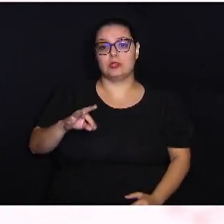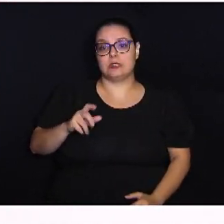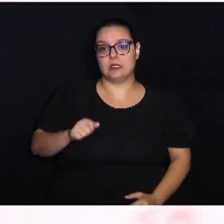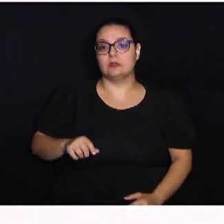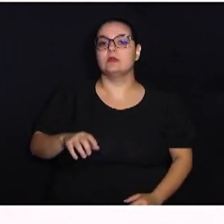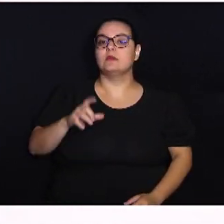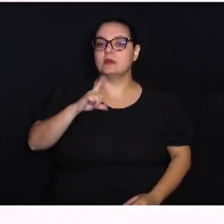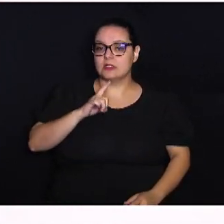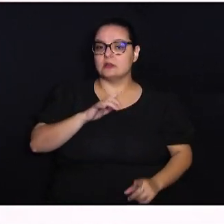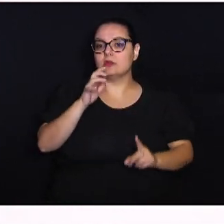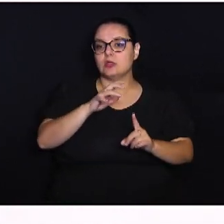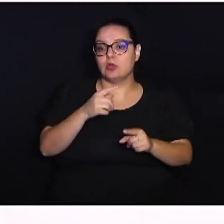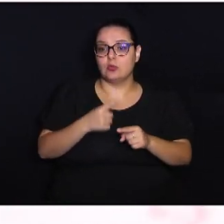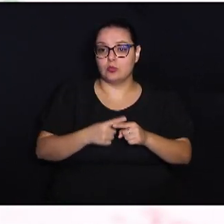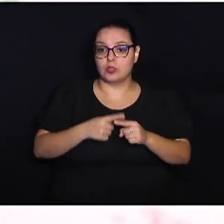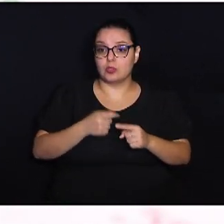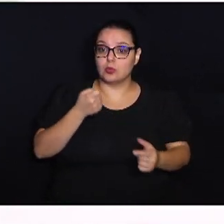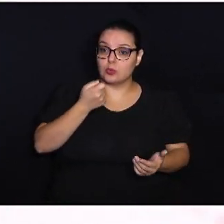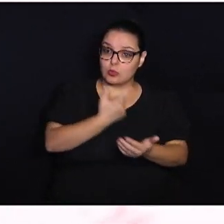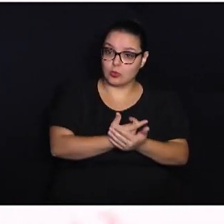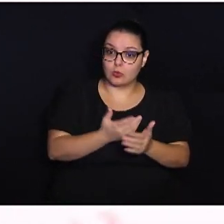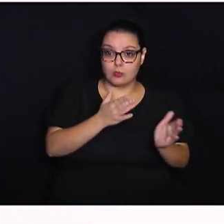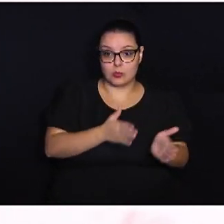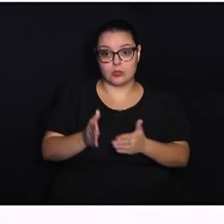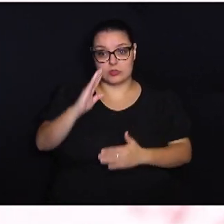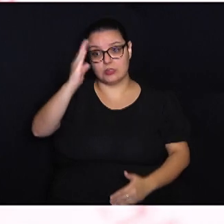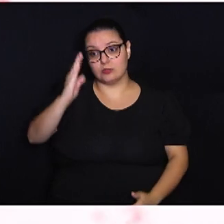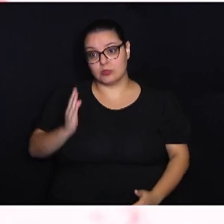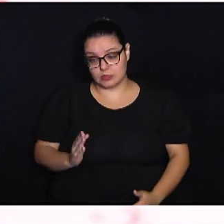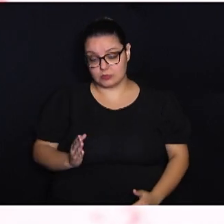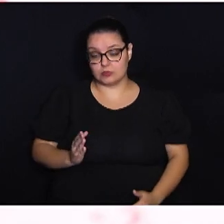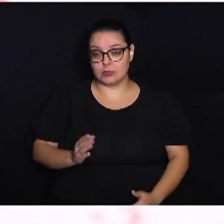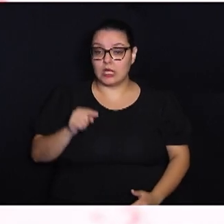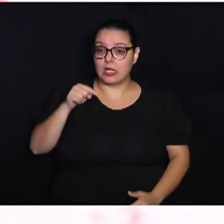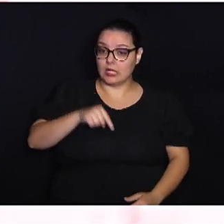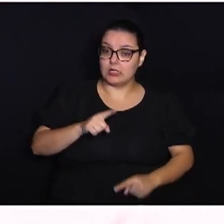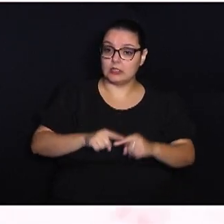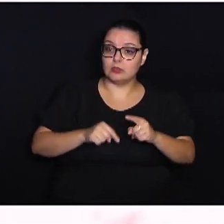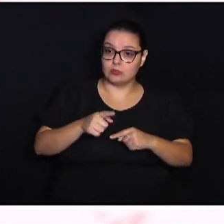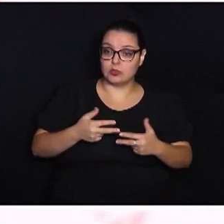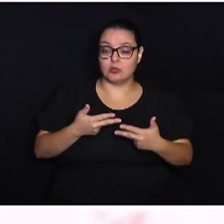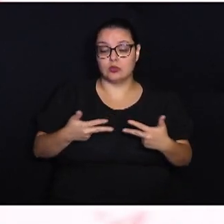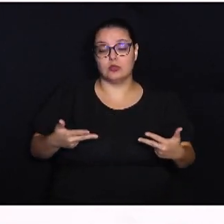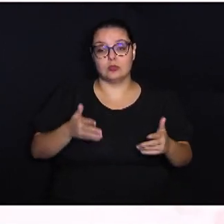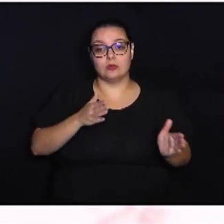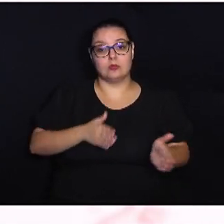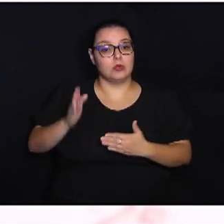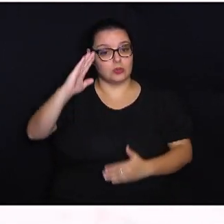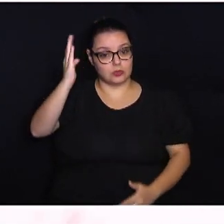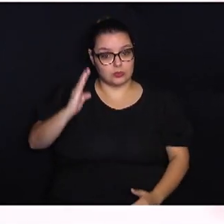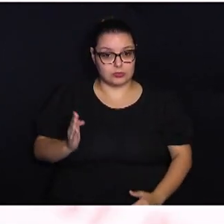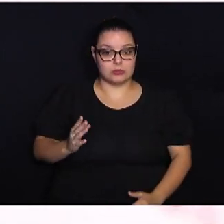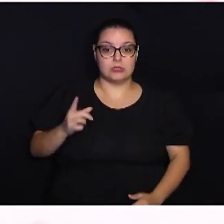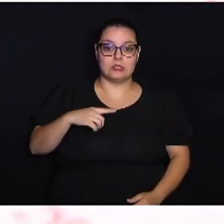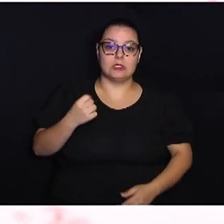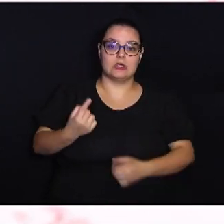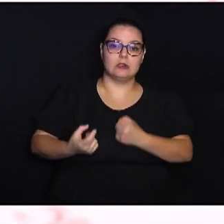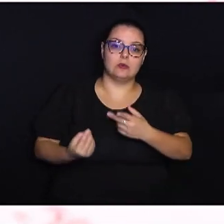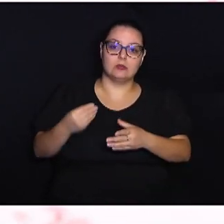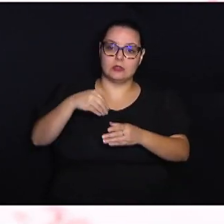presidida pelo vereador Paulo Búfalo. Para o parlamentar, a agroecologia é o caminho para proteger o meio ambiente e,